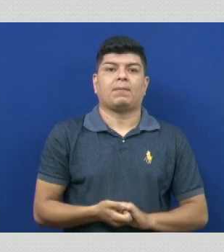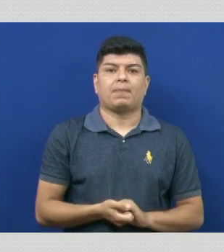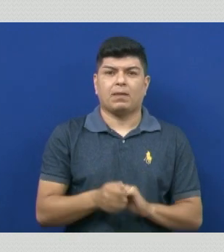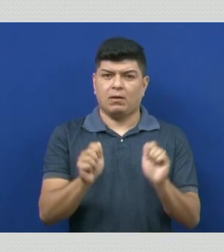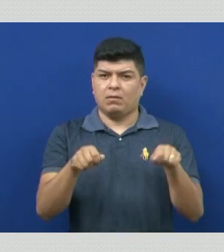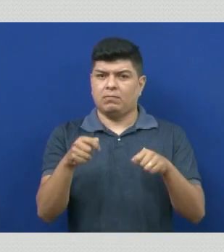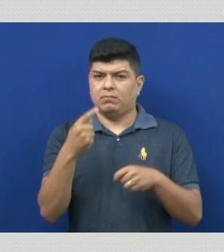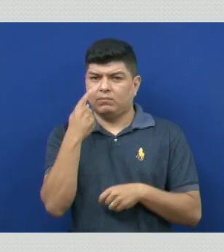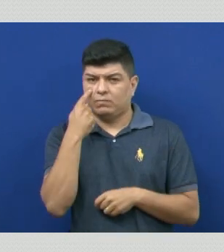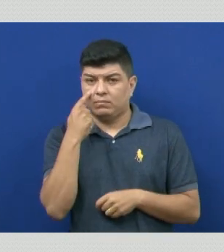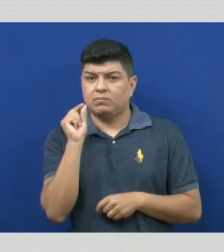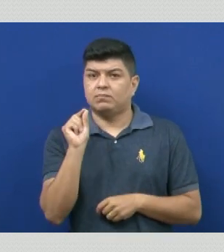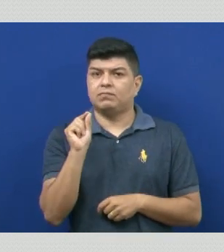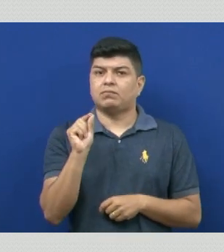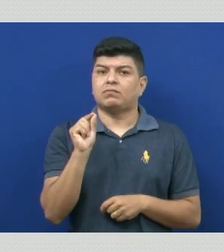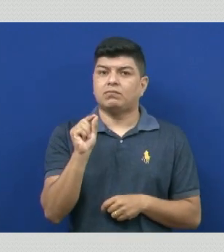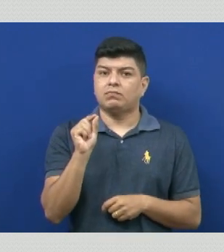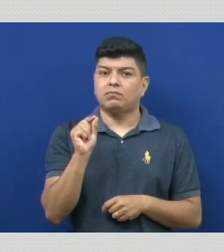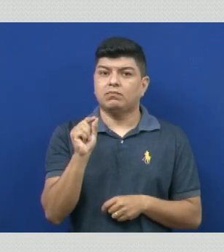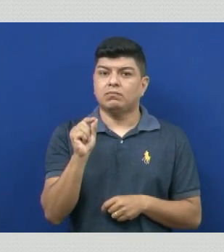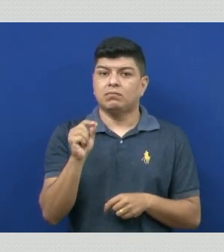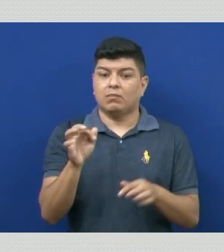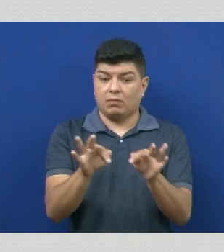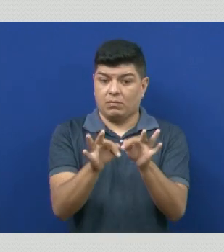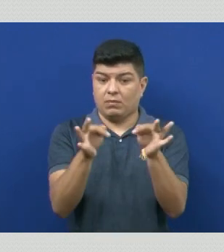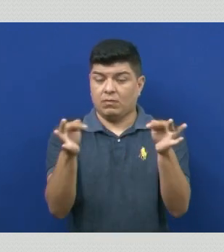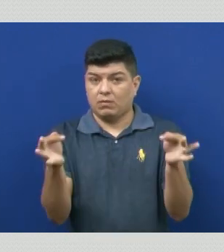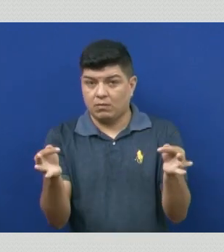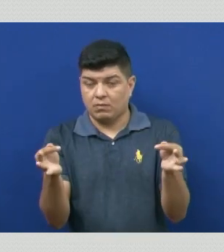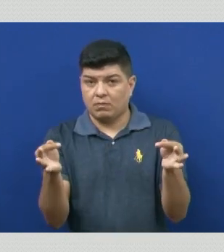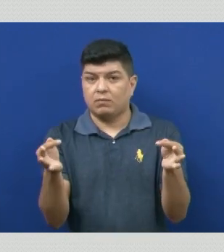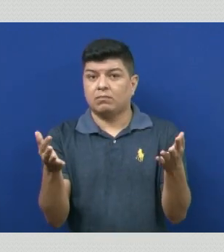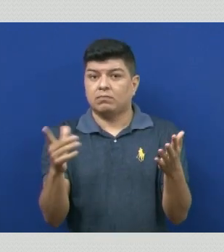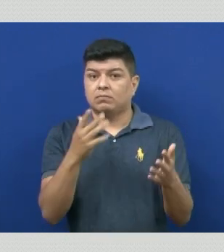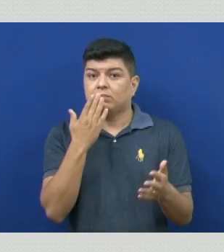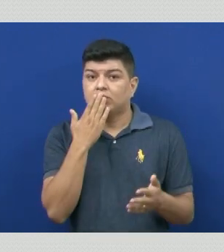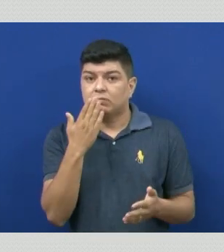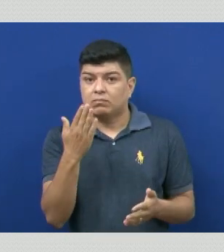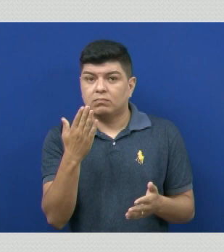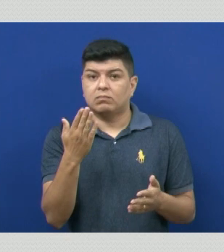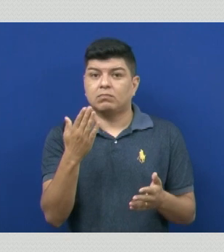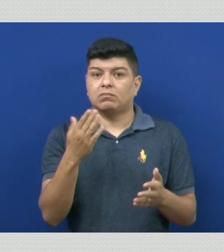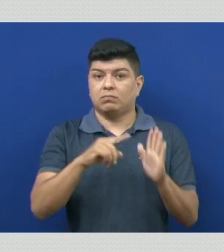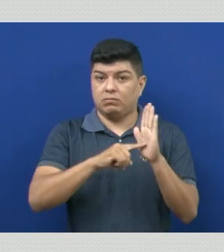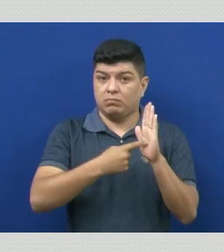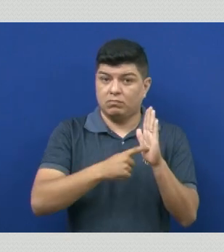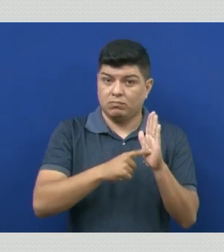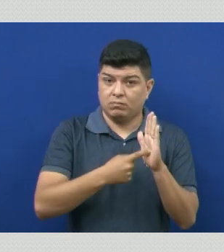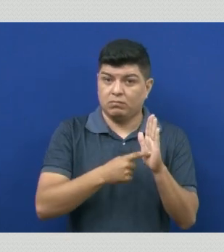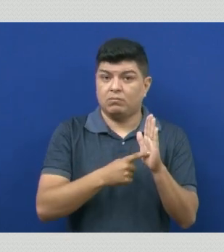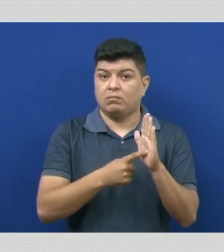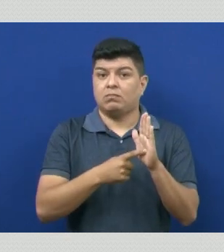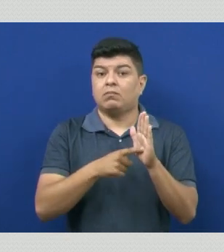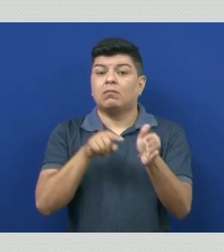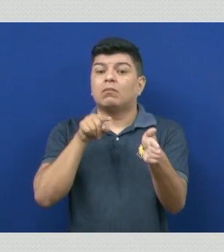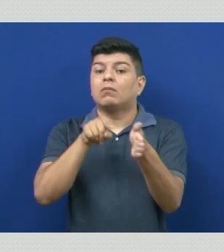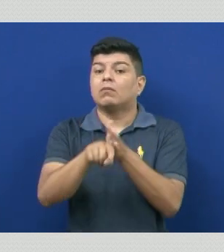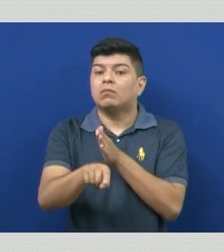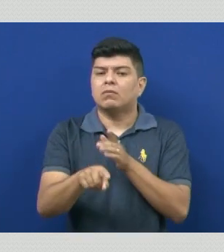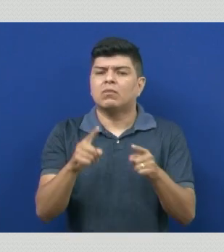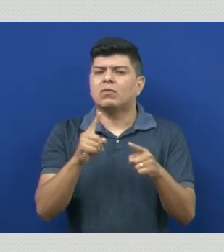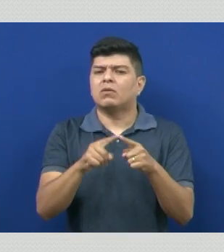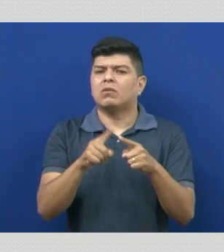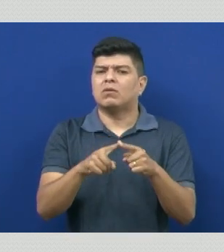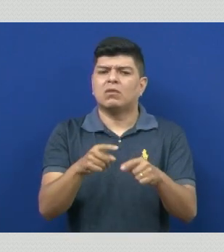Podemos observar que a primeira frase em que se pede pontuação trata-se de uma pergunta. Por que estás